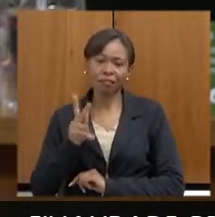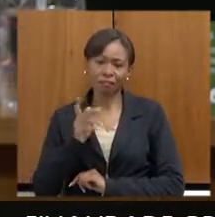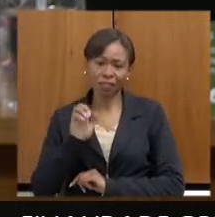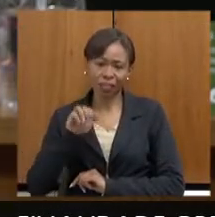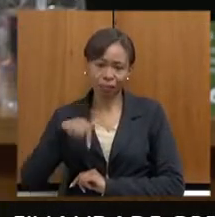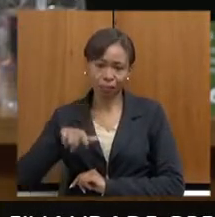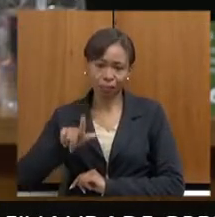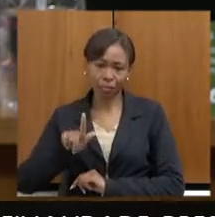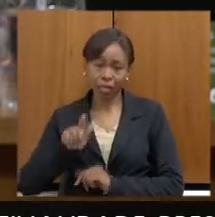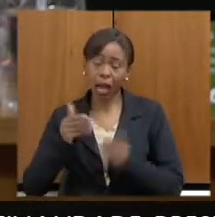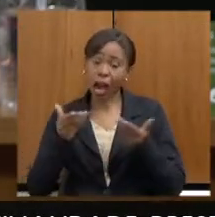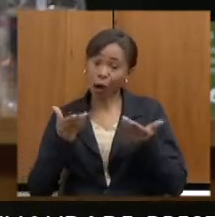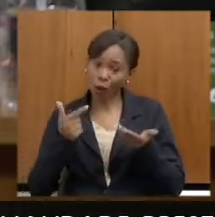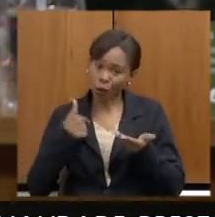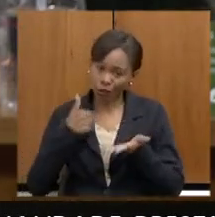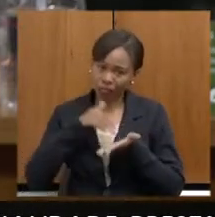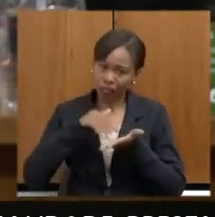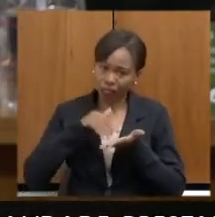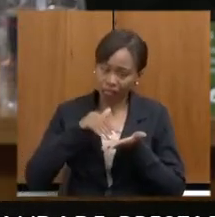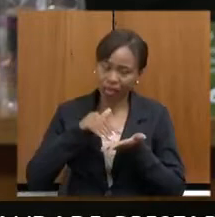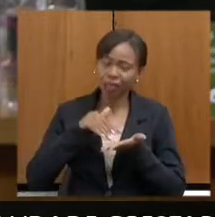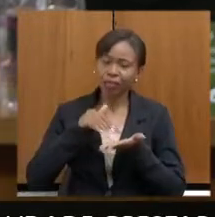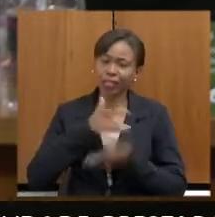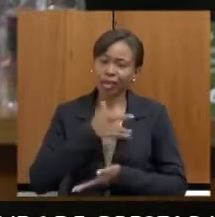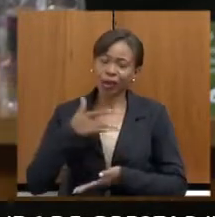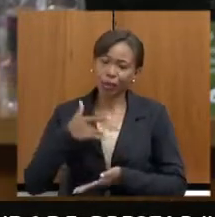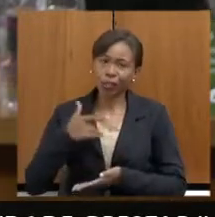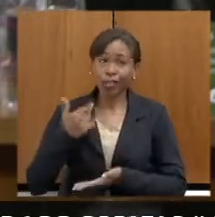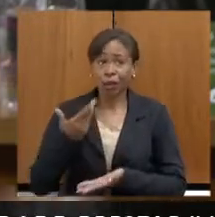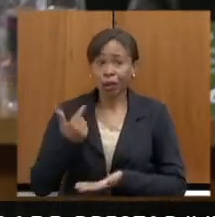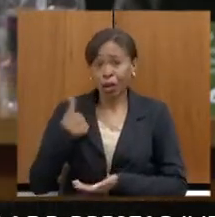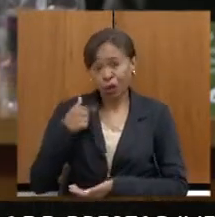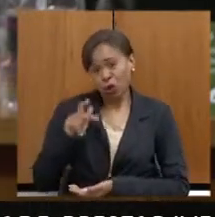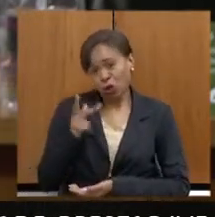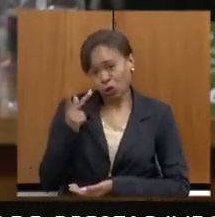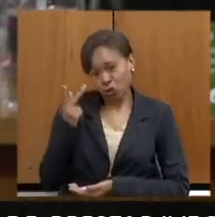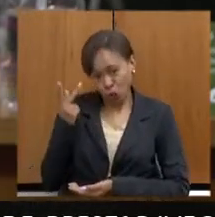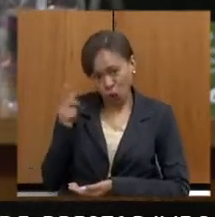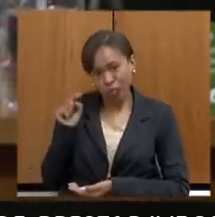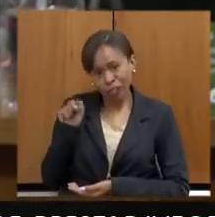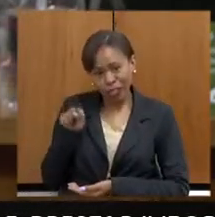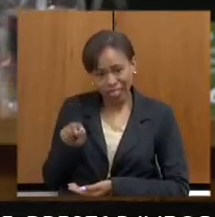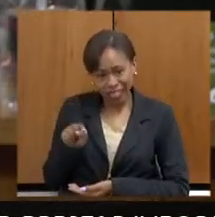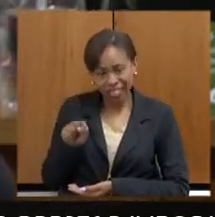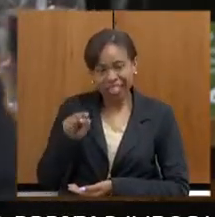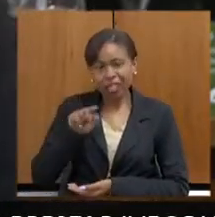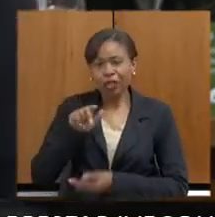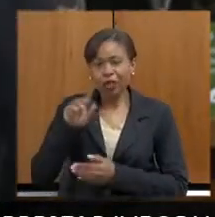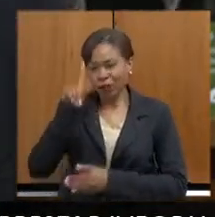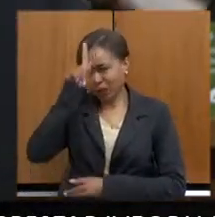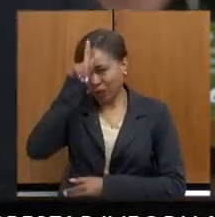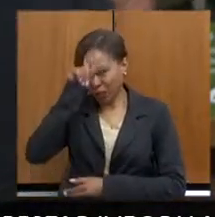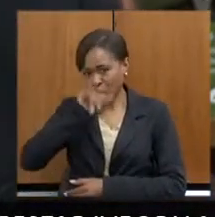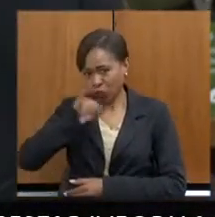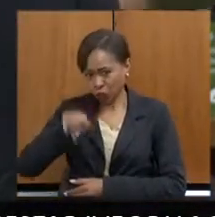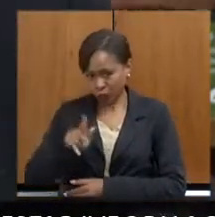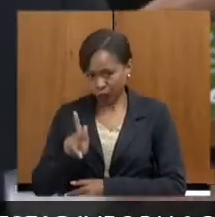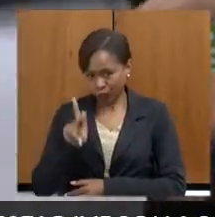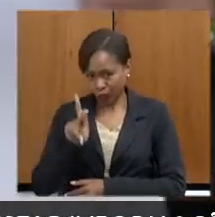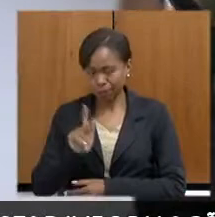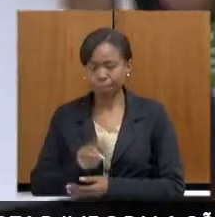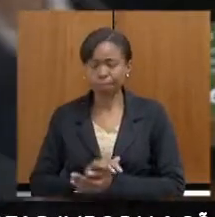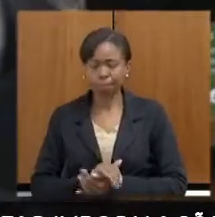ela se confu o Tinho com o Júlia Kubitschek Então vamos explicar ponto a ponto